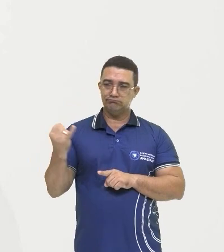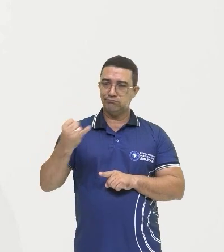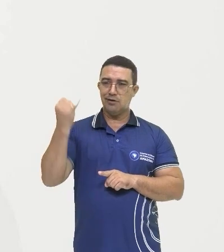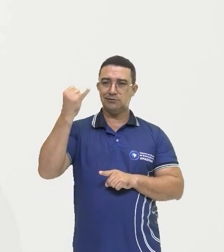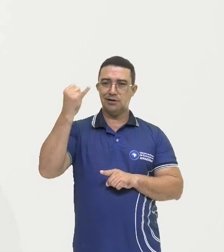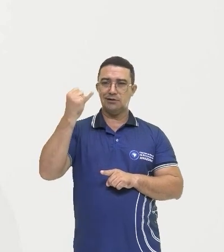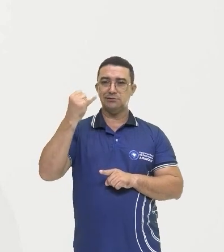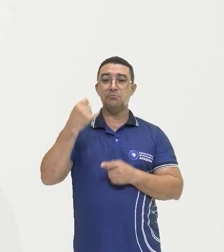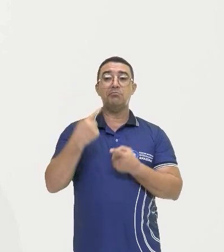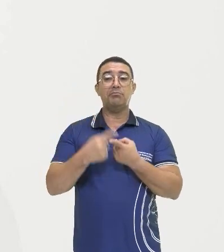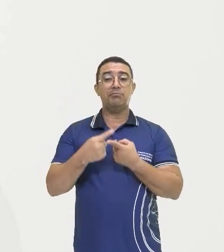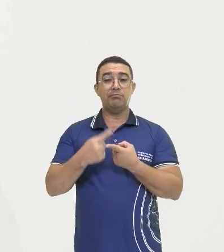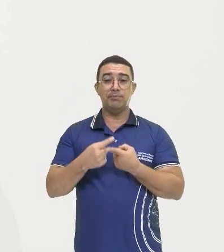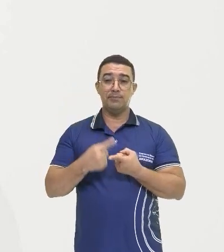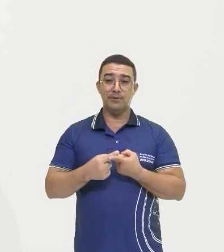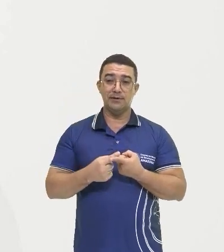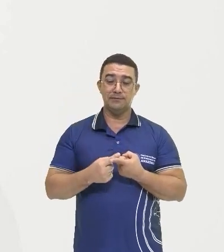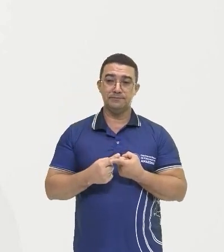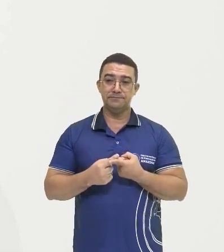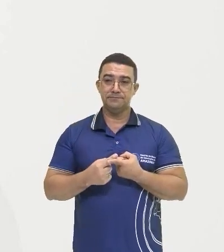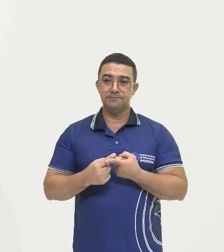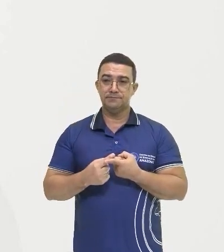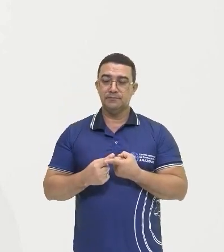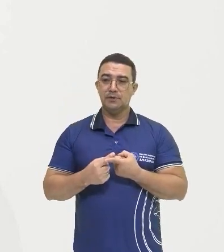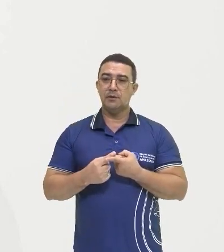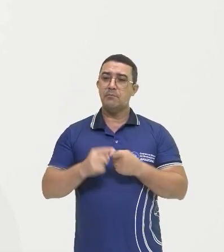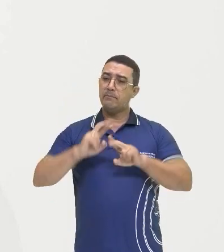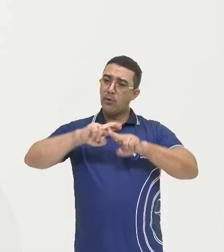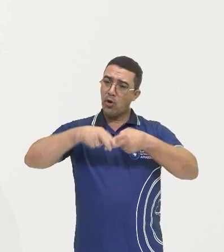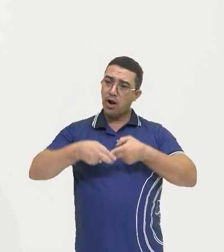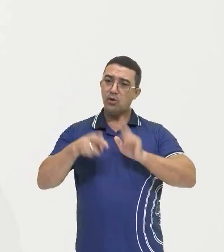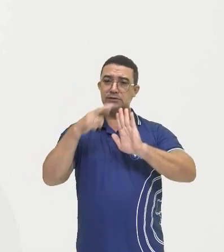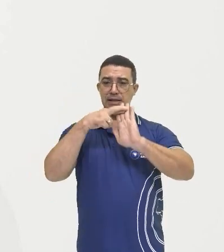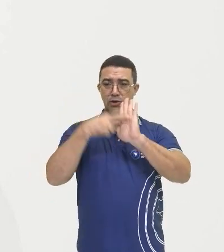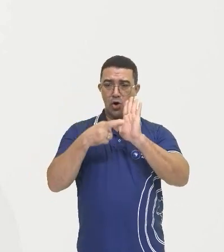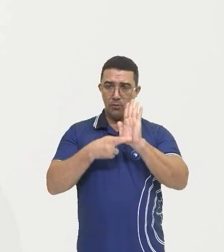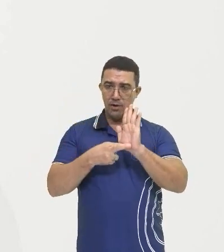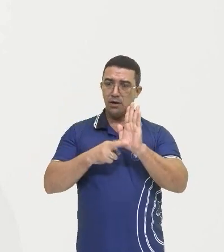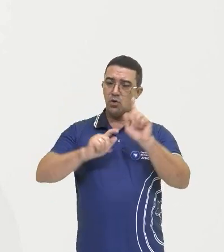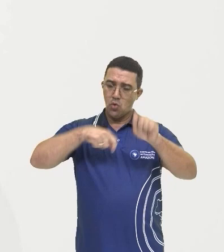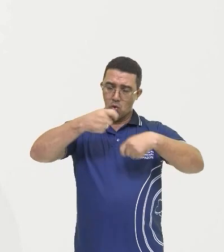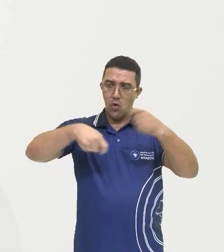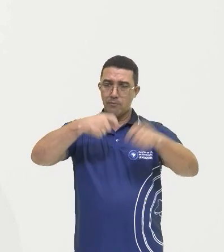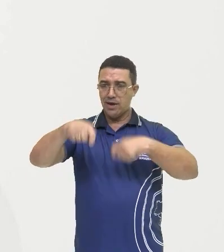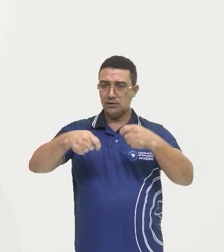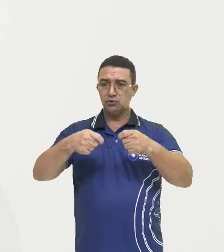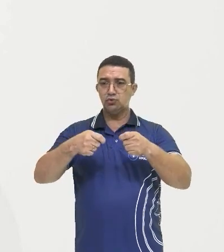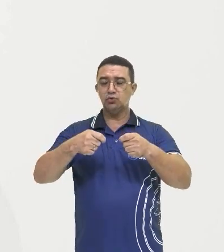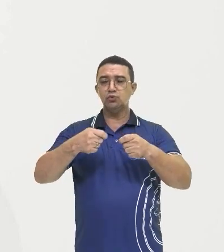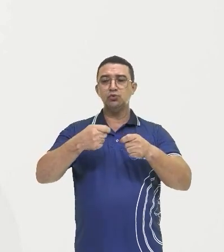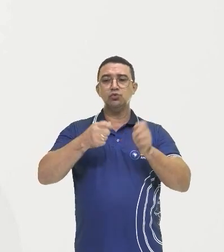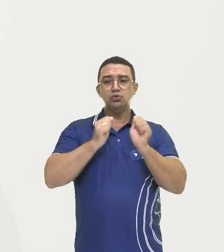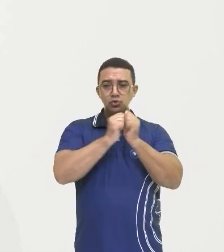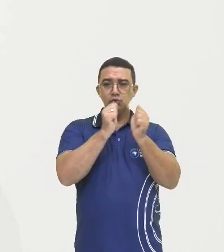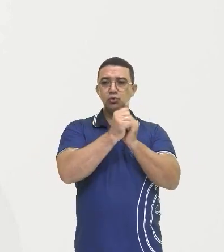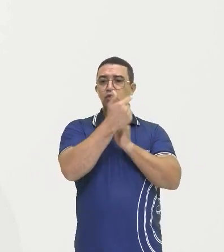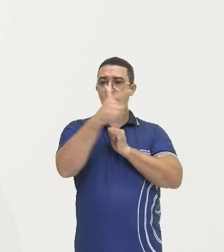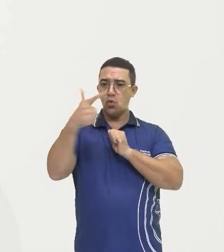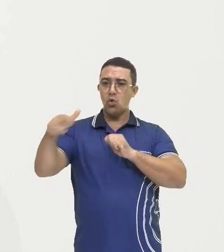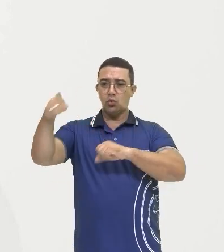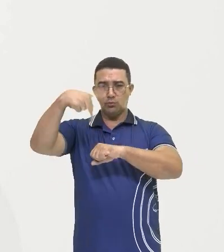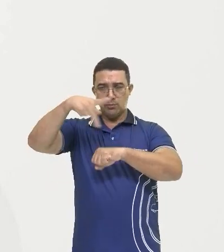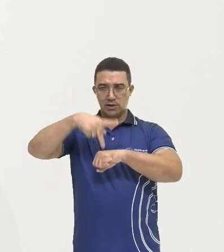relação à normatização do comércio internacional. Bem, feito